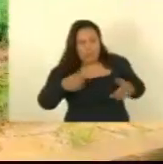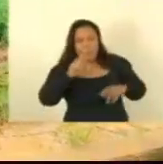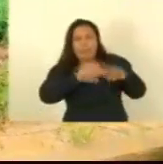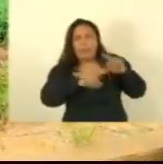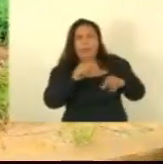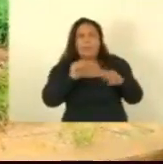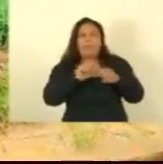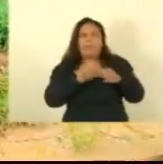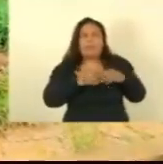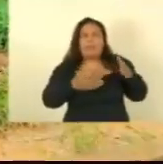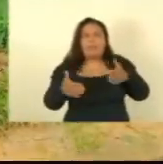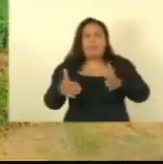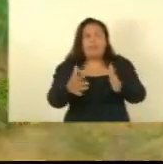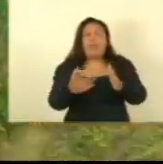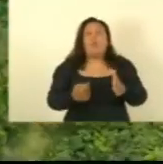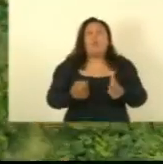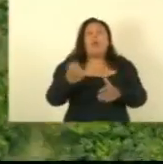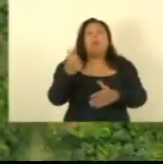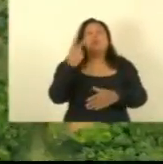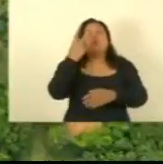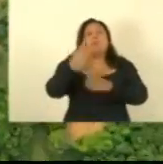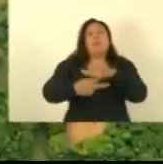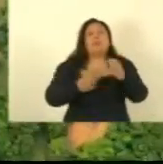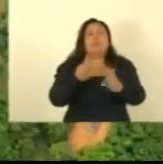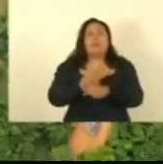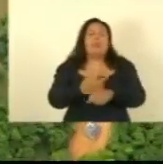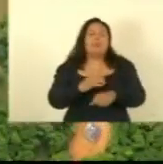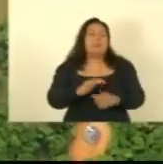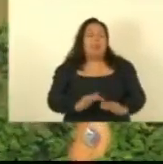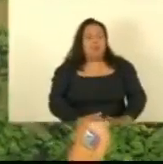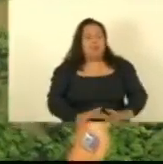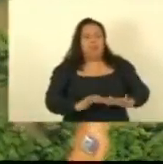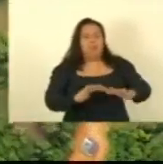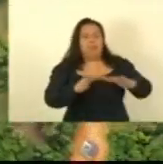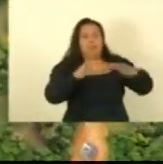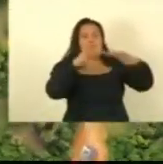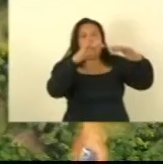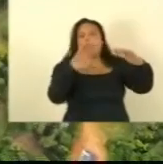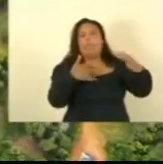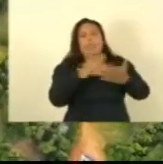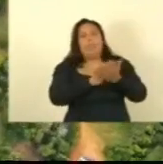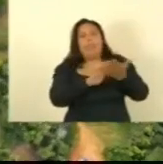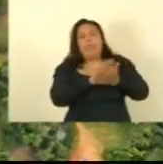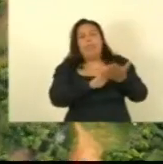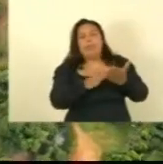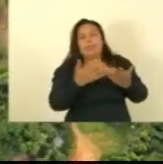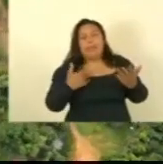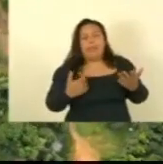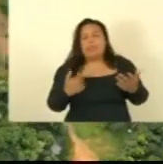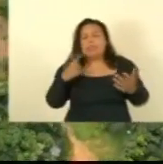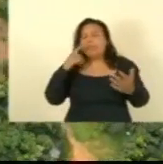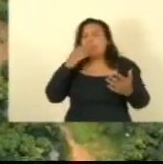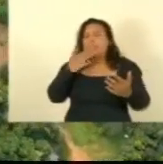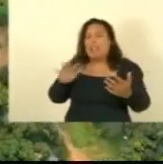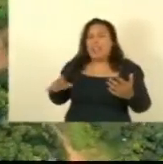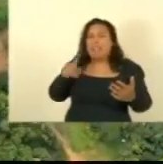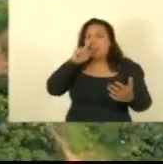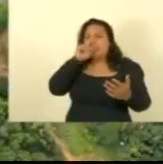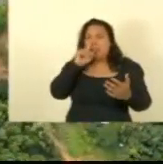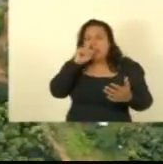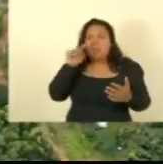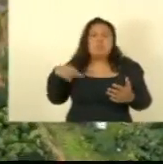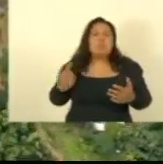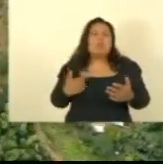né? E já tem 2 anos, vai fazer 2 anos que está aqui, mutuado. As crianças correndo risco. E estamos aqui abandonados.